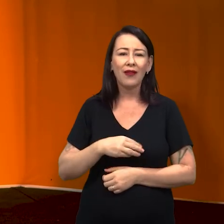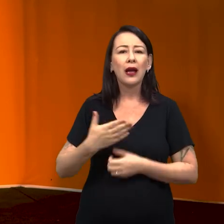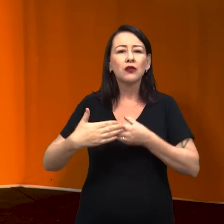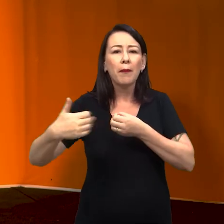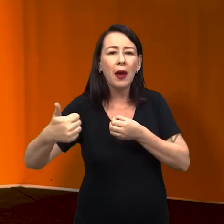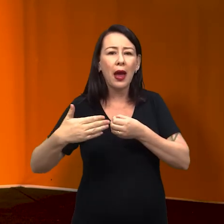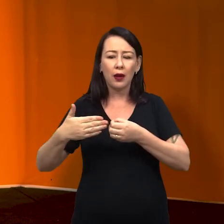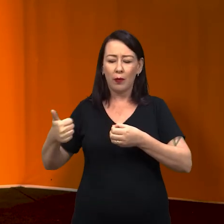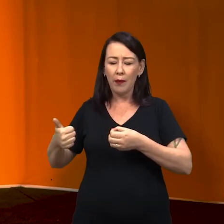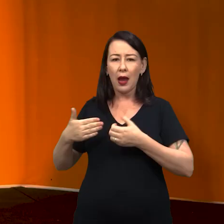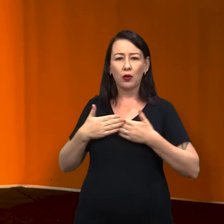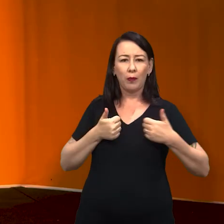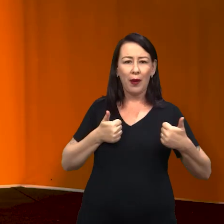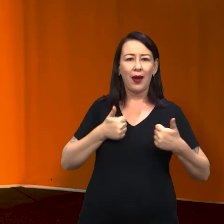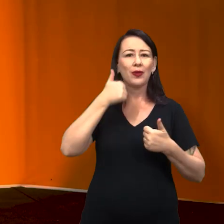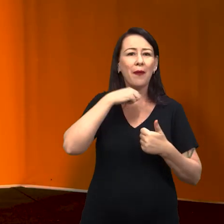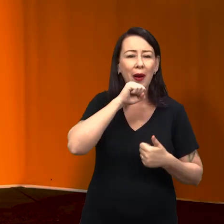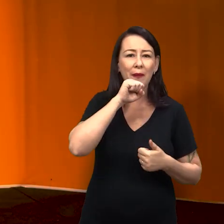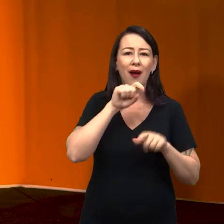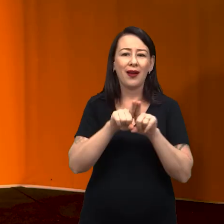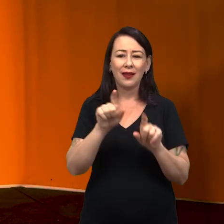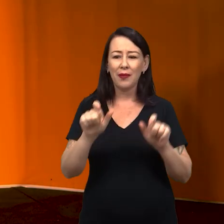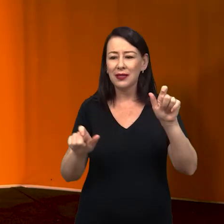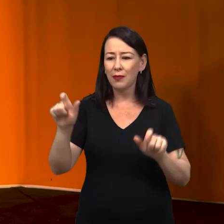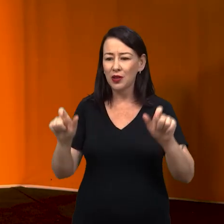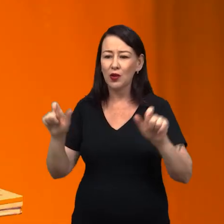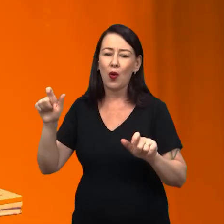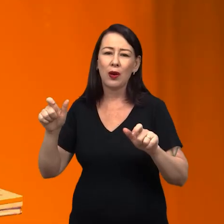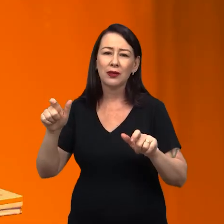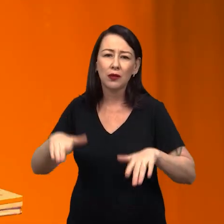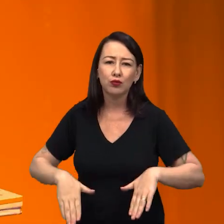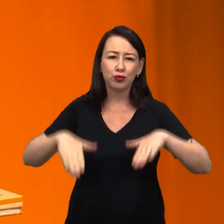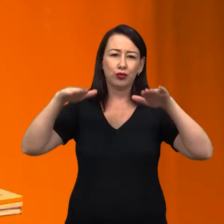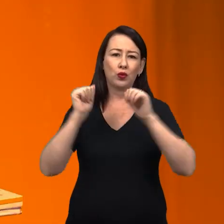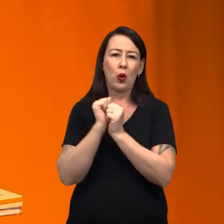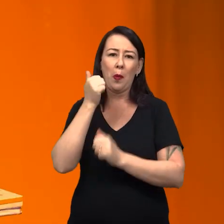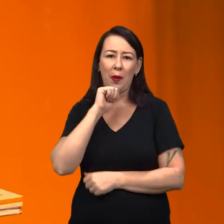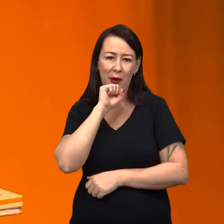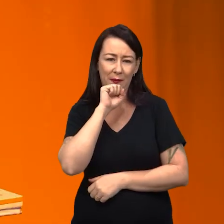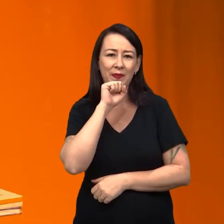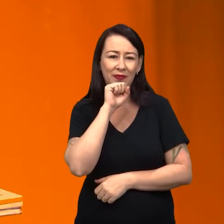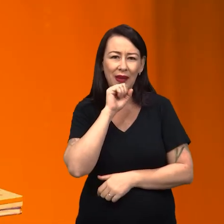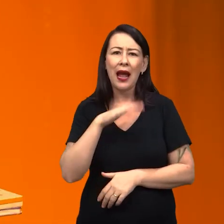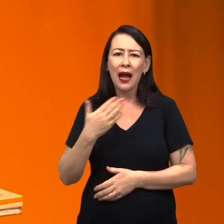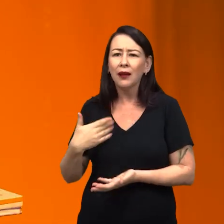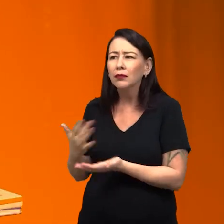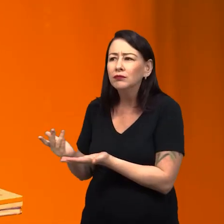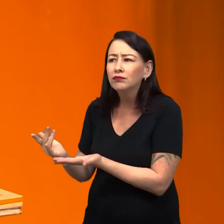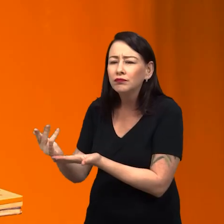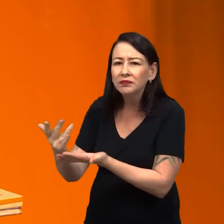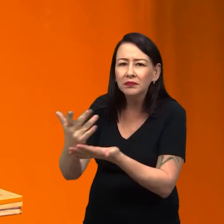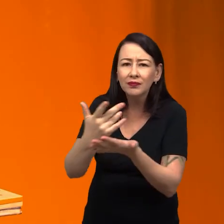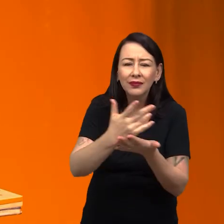onde veio a minha mãe e as pessoas com as quais ela conviveu. Então, eu chego a esse resultado que é o meu